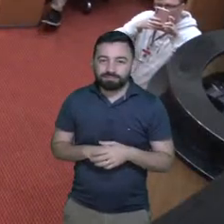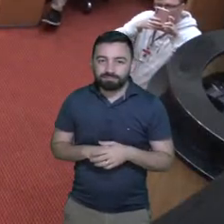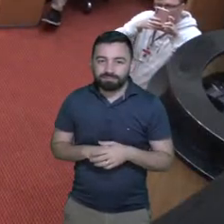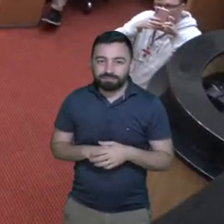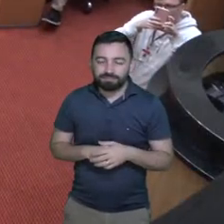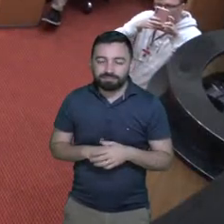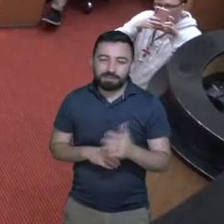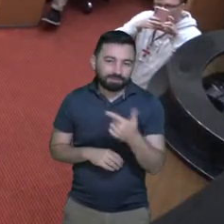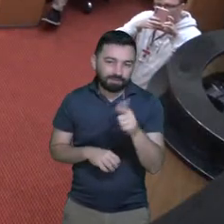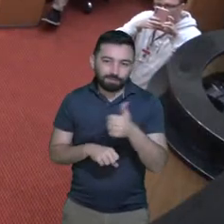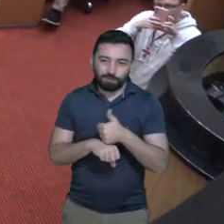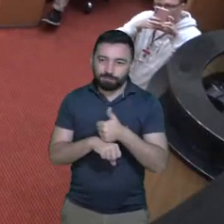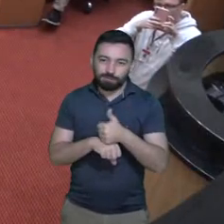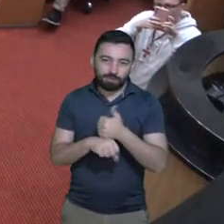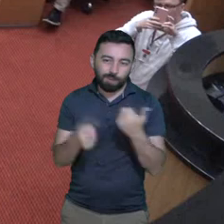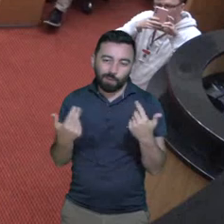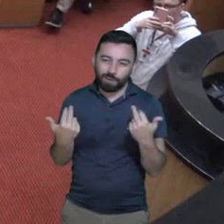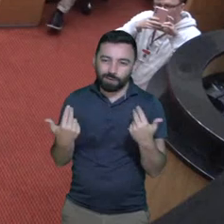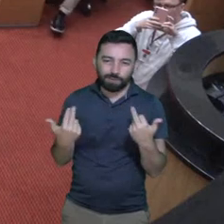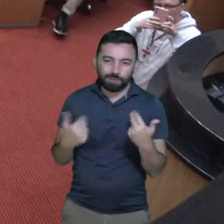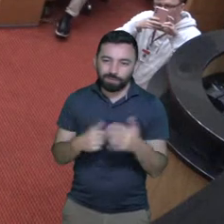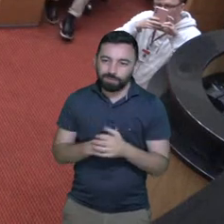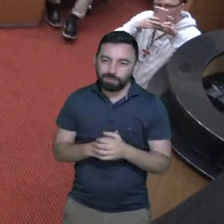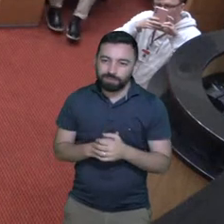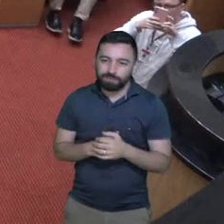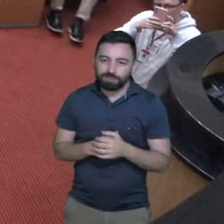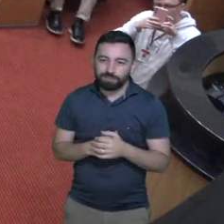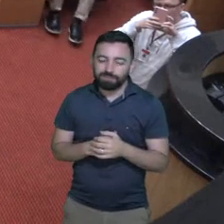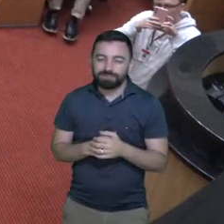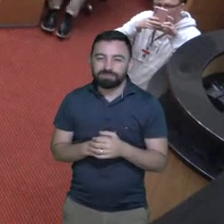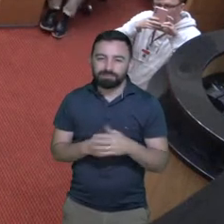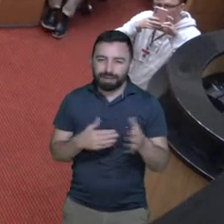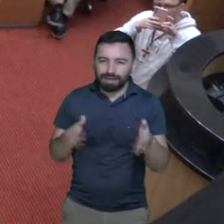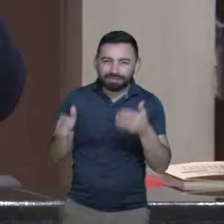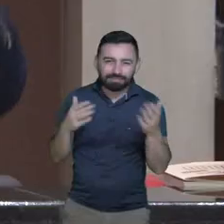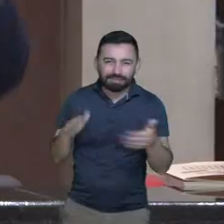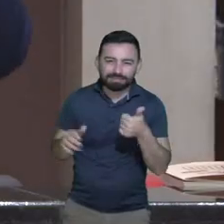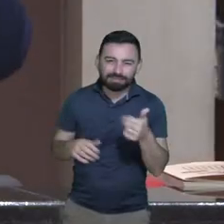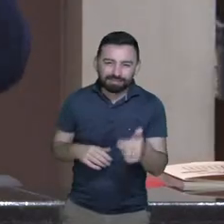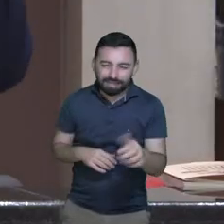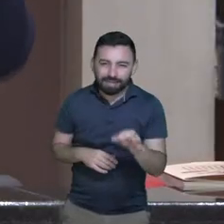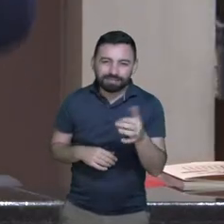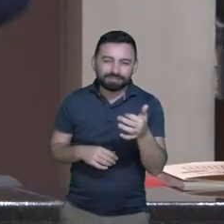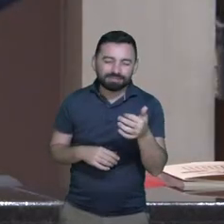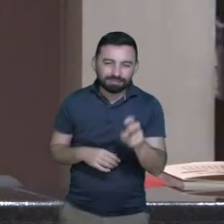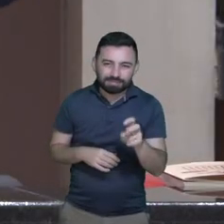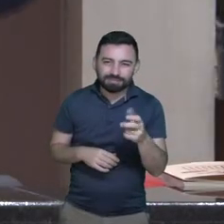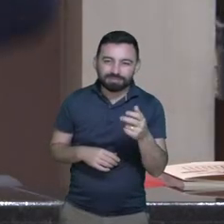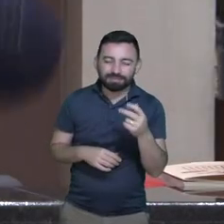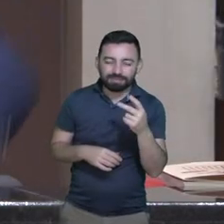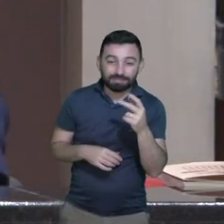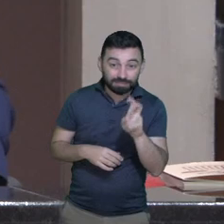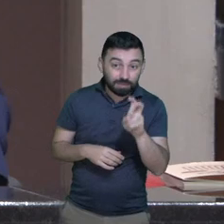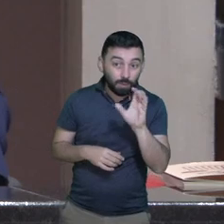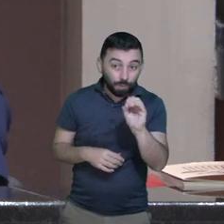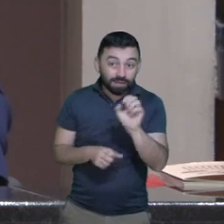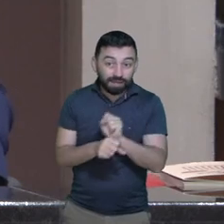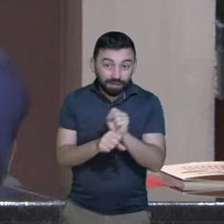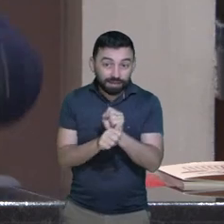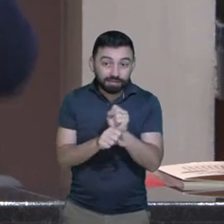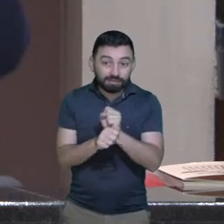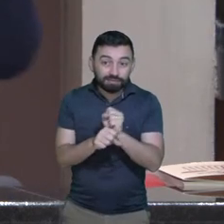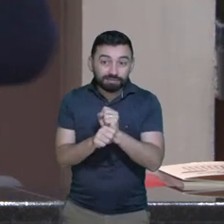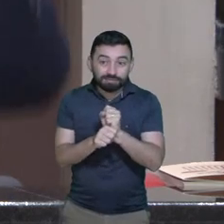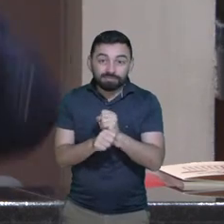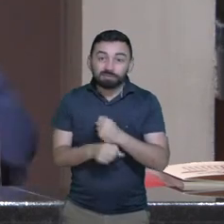profissão como essa nossa Passa 10 15 20 30 50 anos